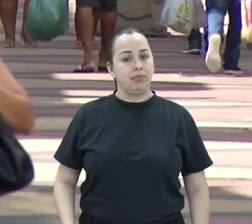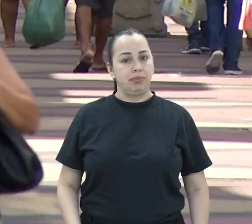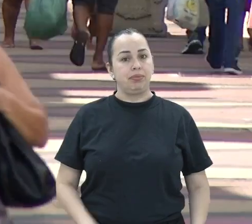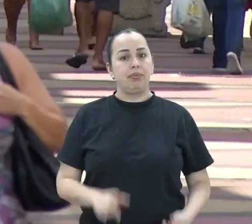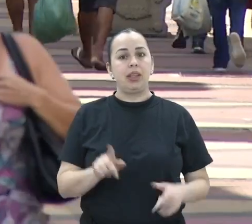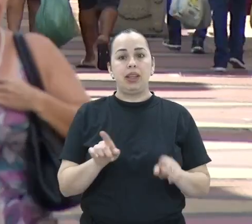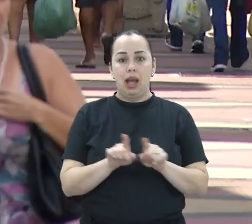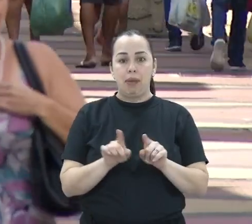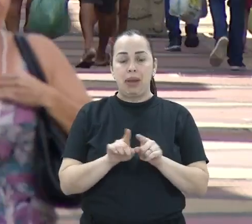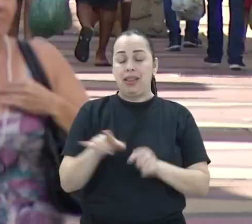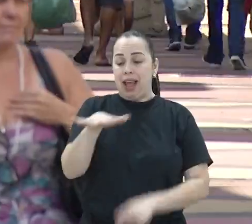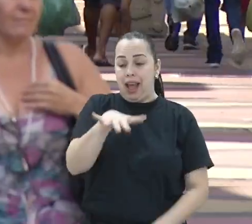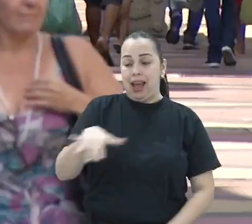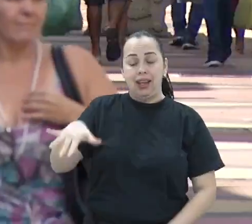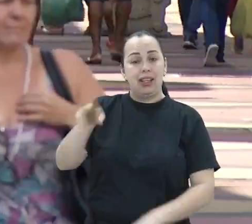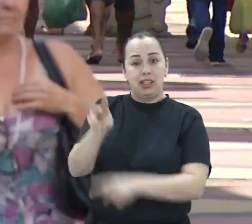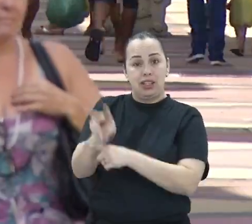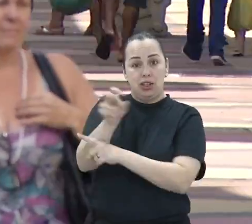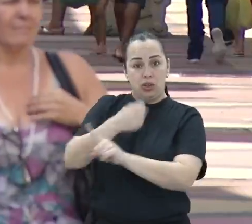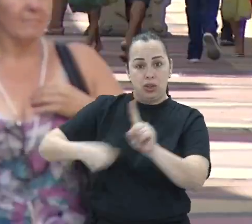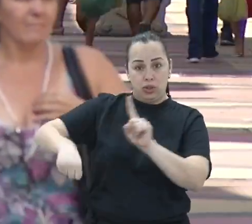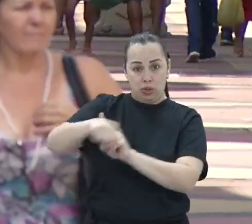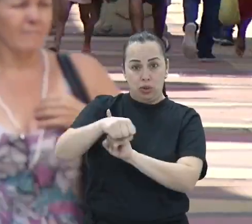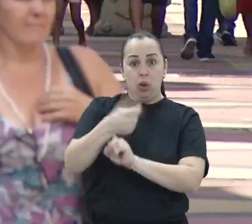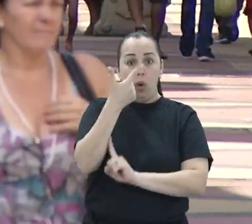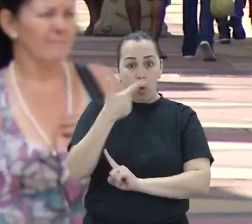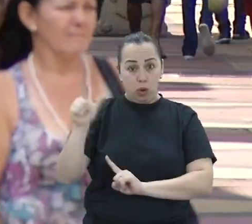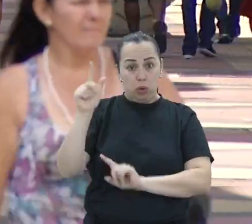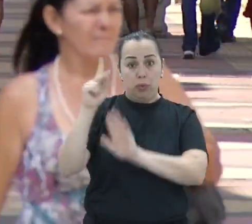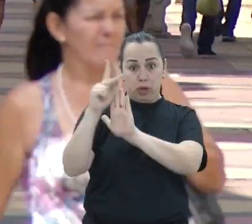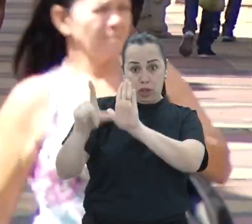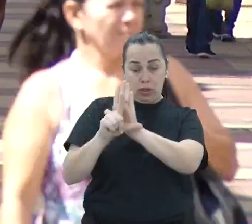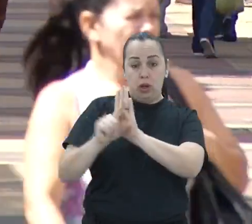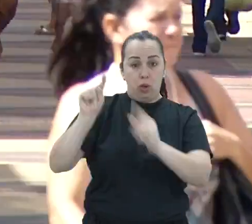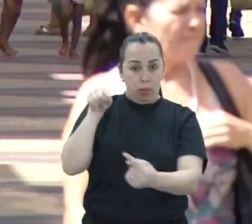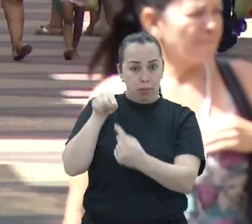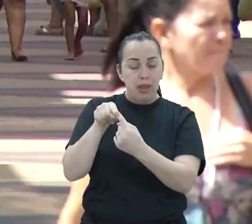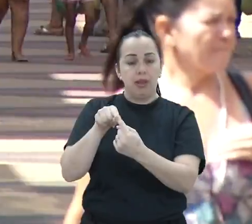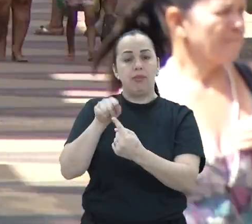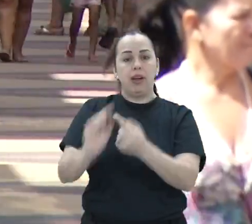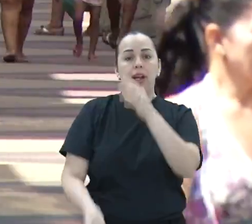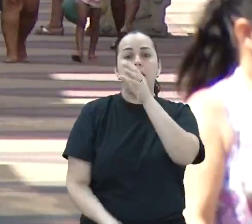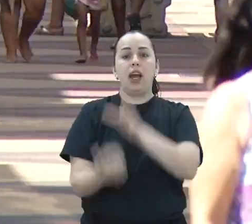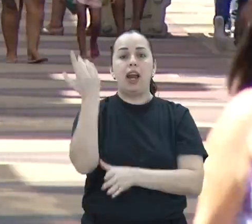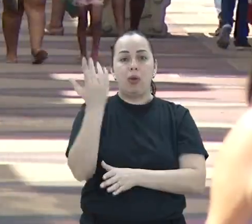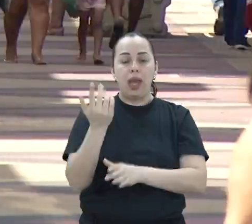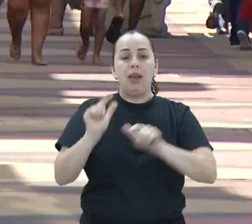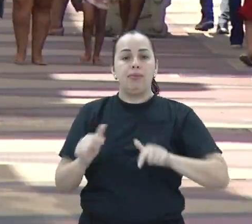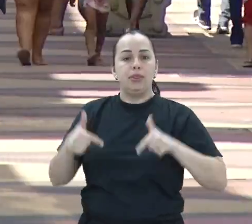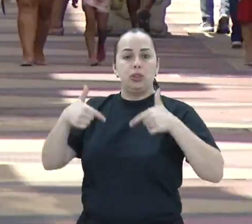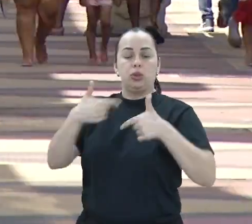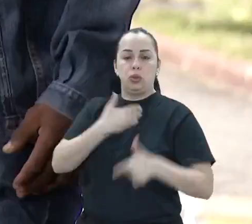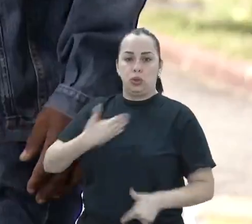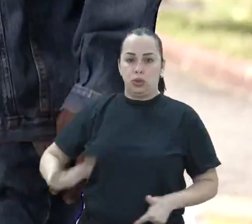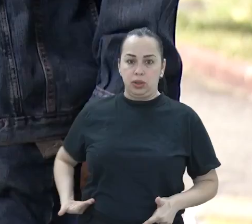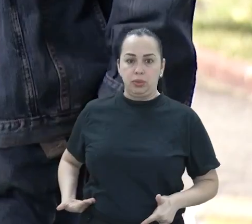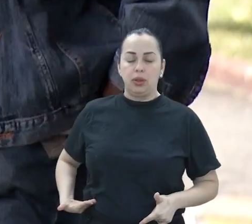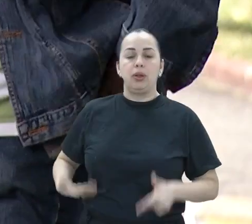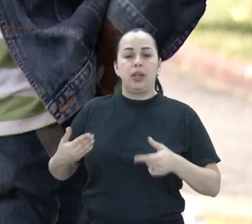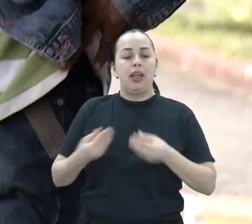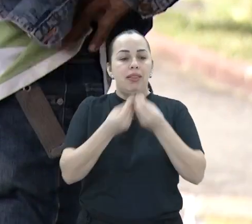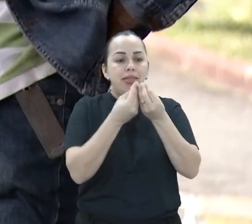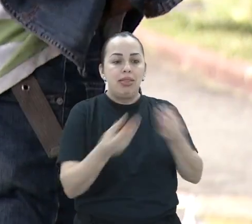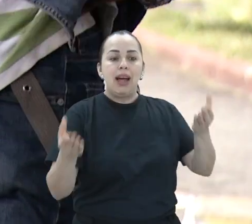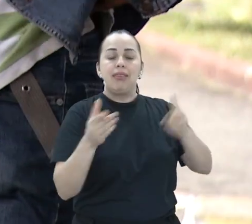lixo. Na assistência social, outro projeto aprovado vai instituir na cidade a Política Municipal de